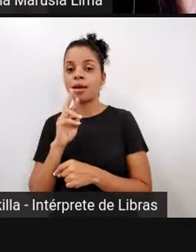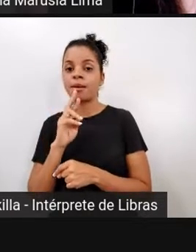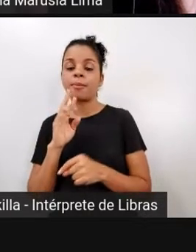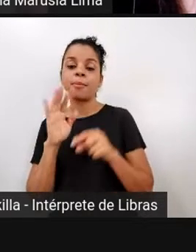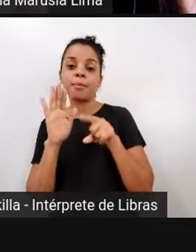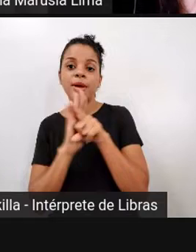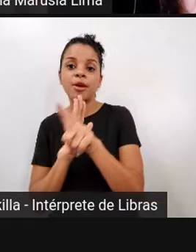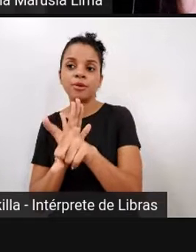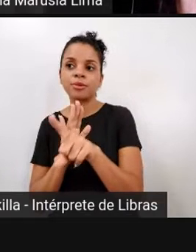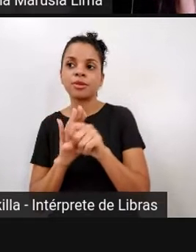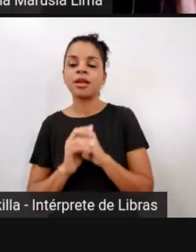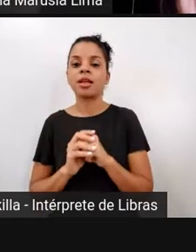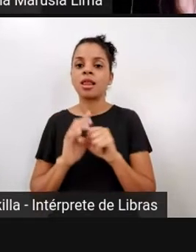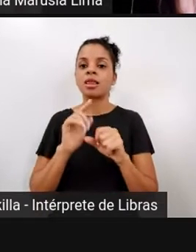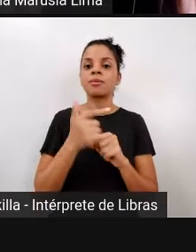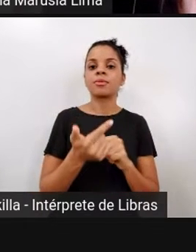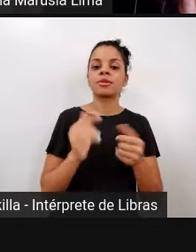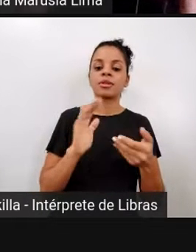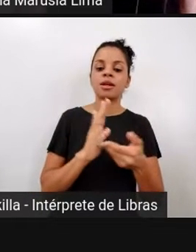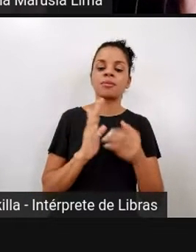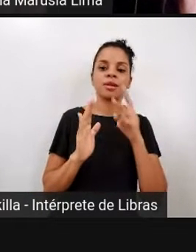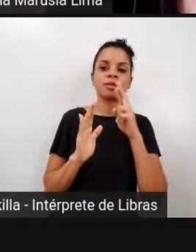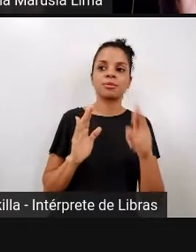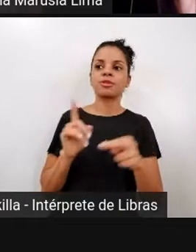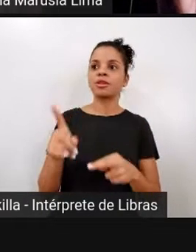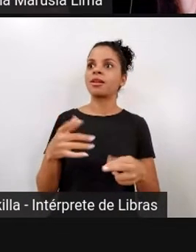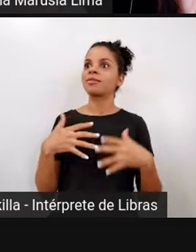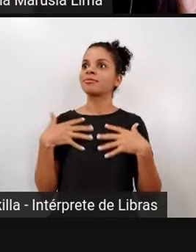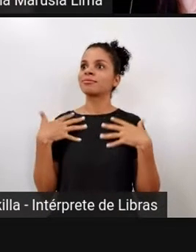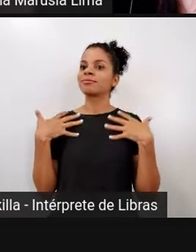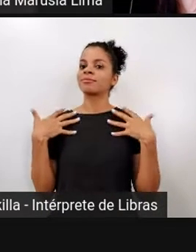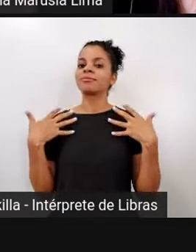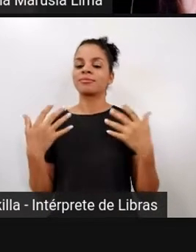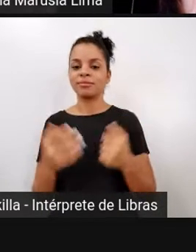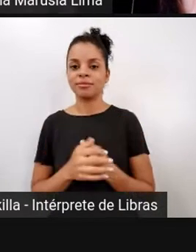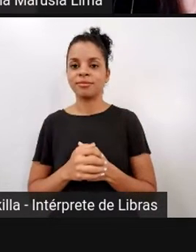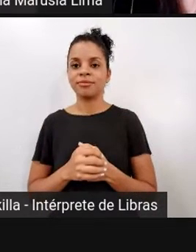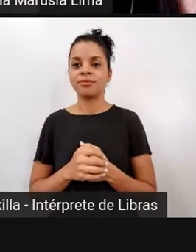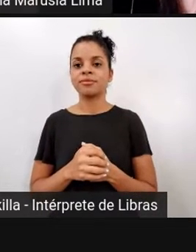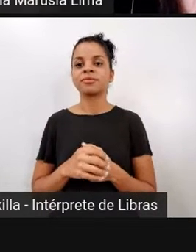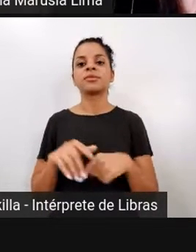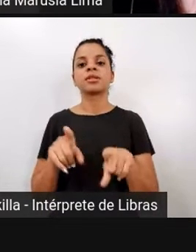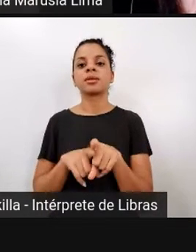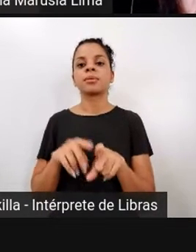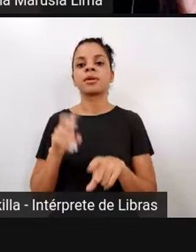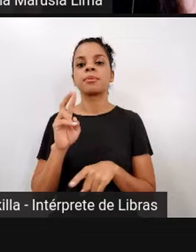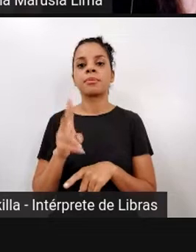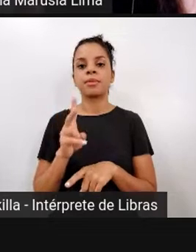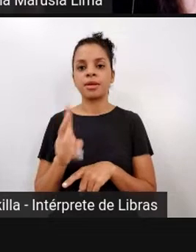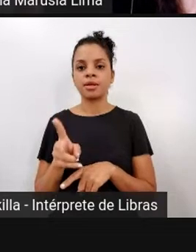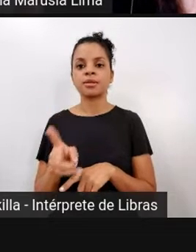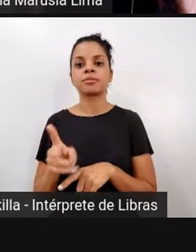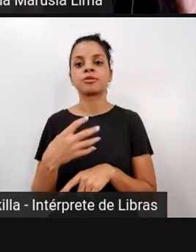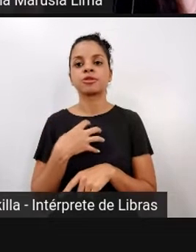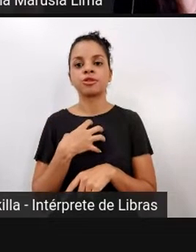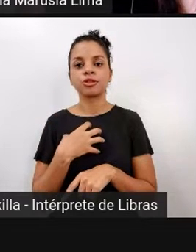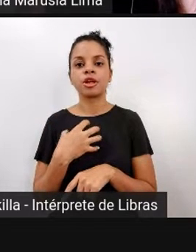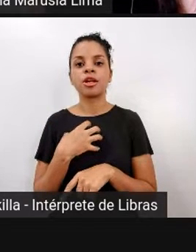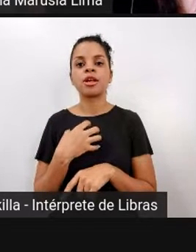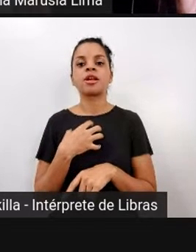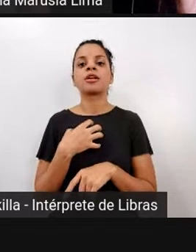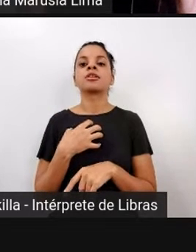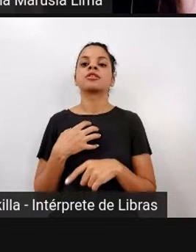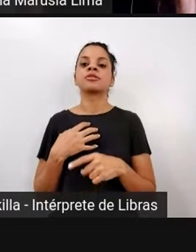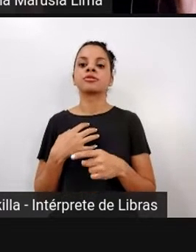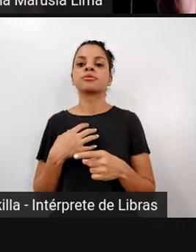maneira, muito obrigada. E aqui um diálogo também com a mesma persona, lúdica, descontraída, espontânea, que é utilizado nas postagens,